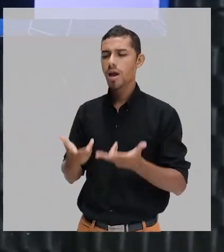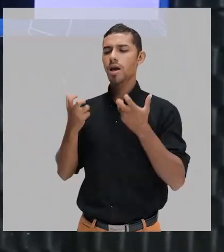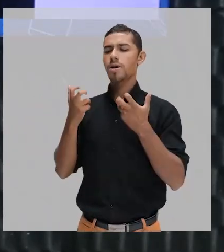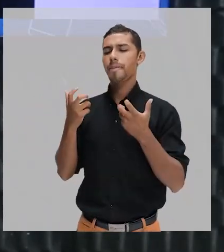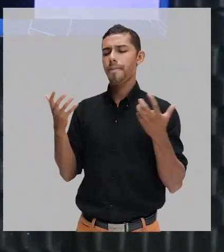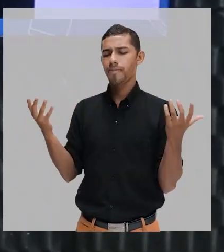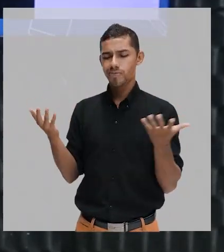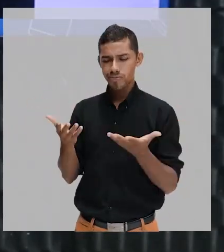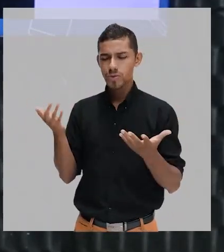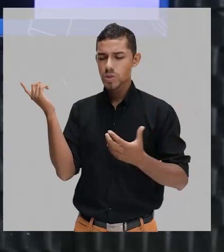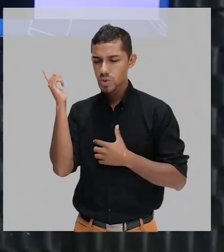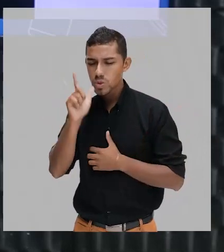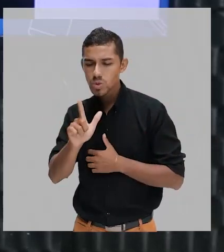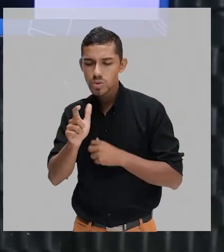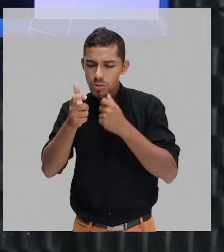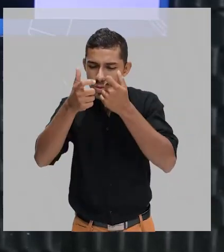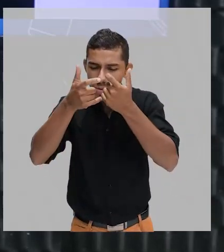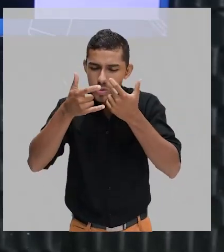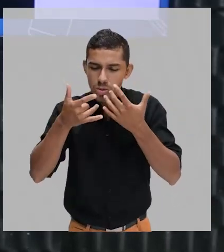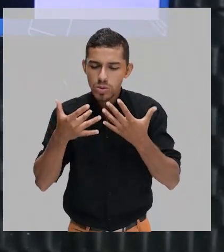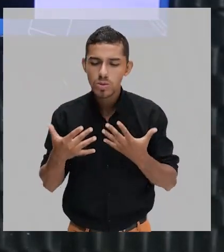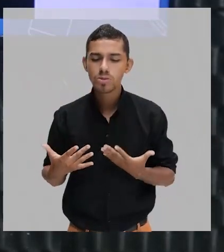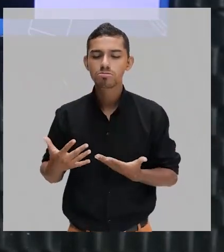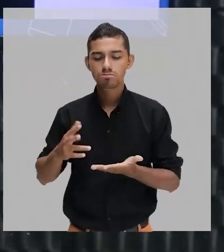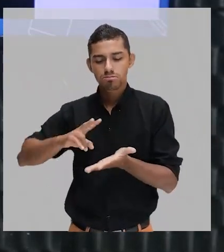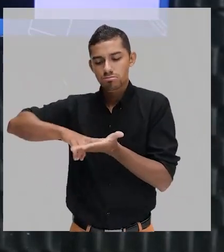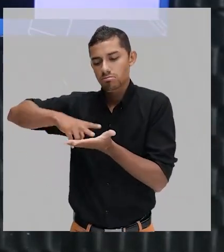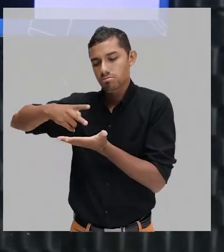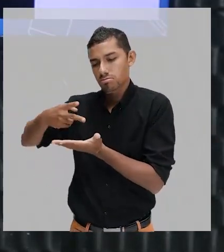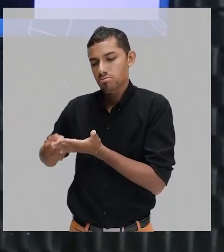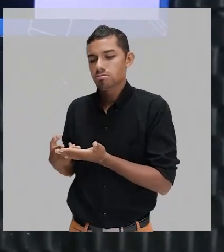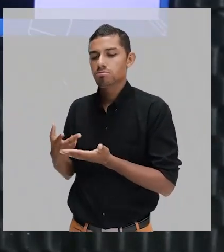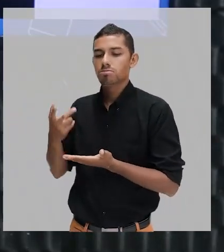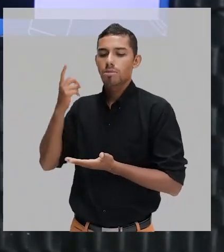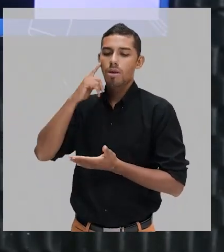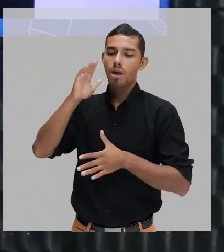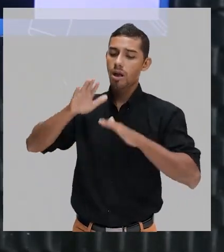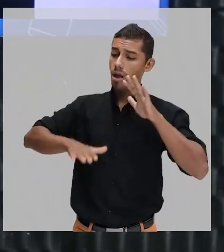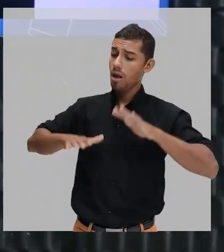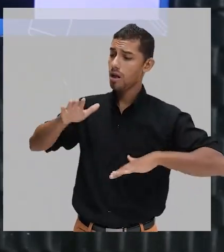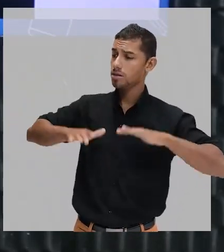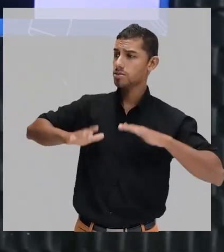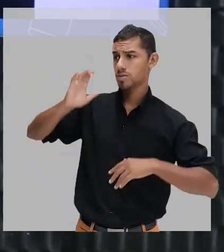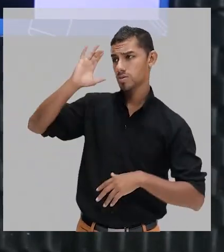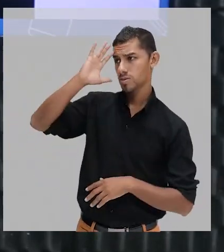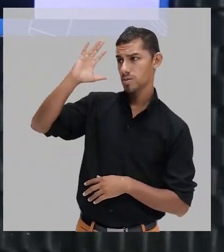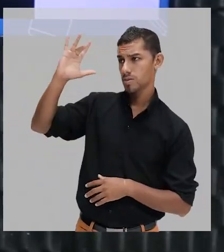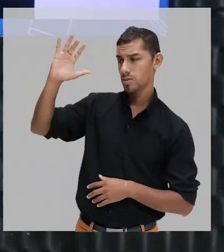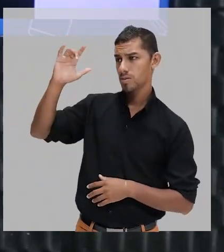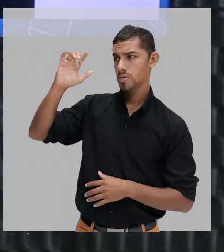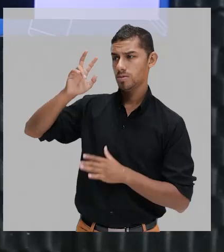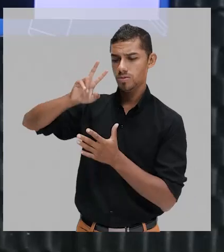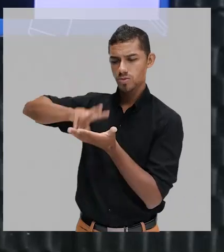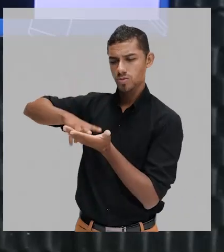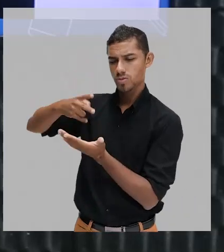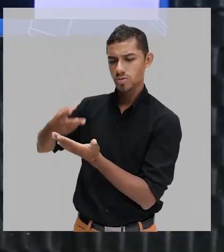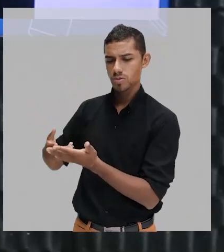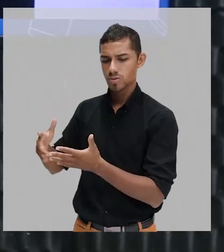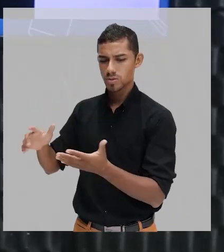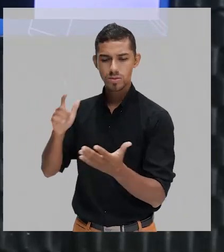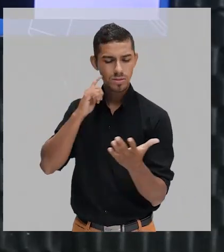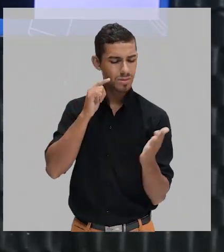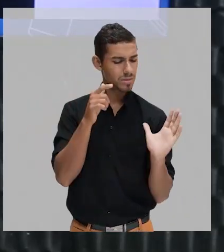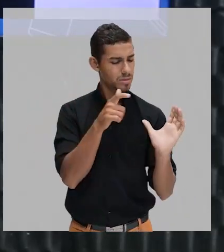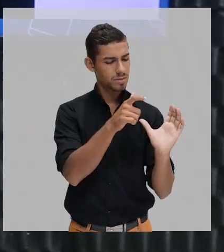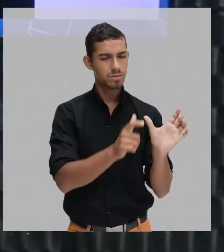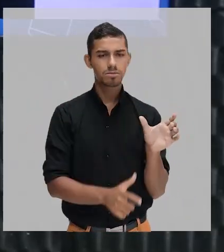pode explicar mais. Por quê? Porque a tradução dela varia muito de como a gente interpreta. Mas o interessante é que todo mundo acha que ele pega a caveira,